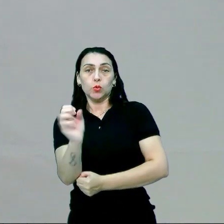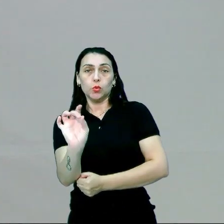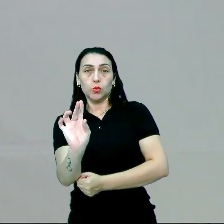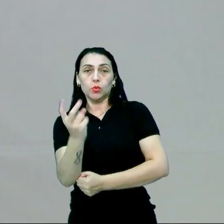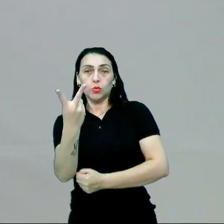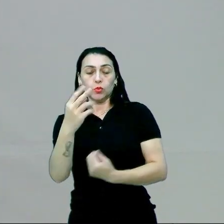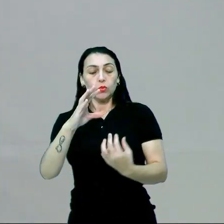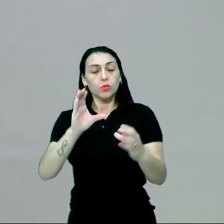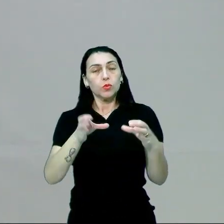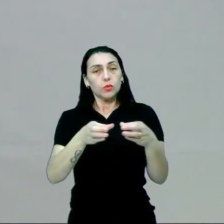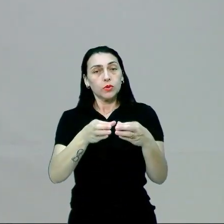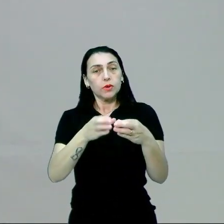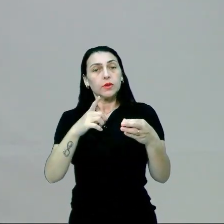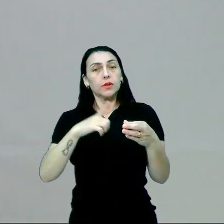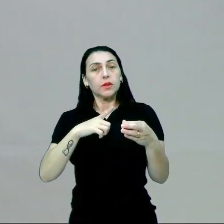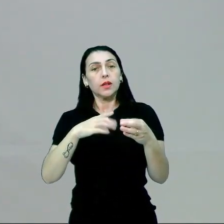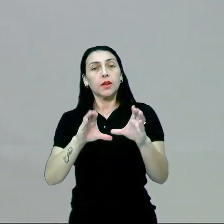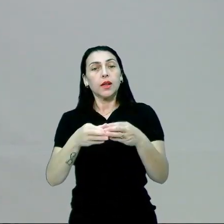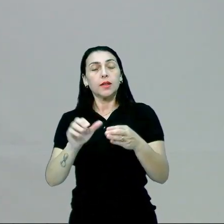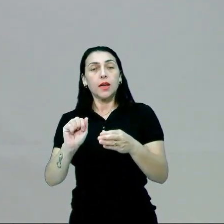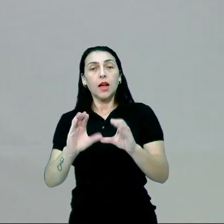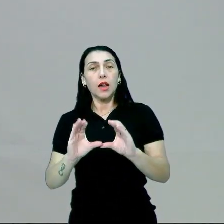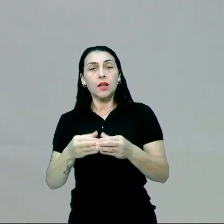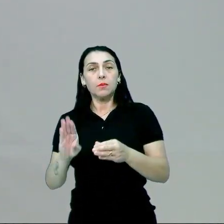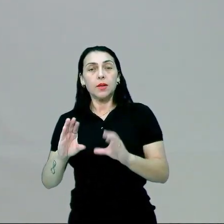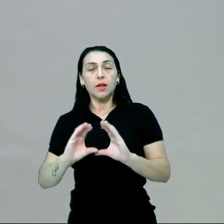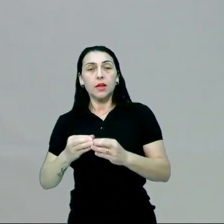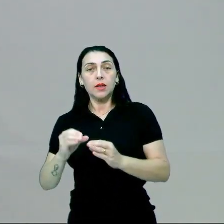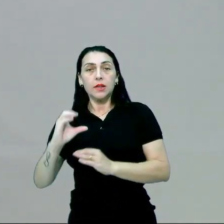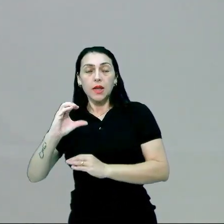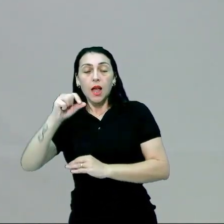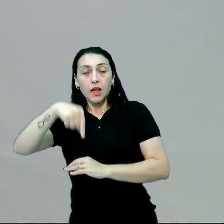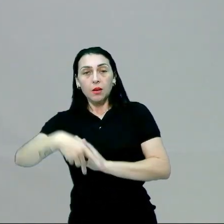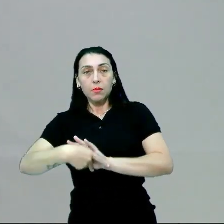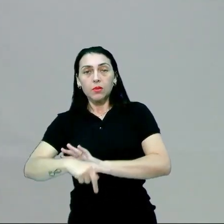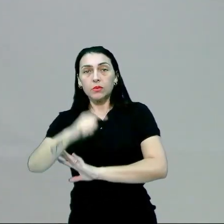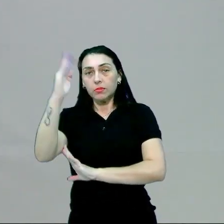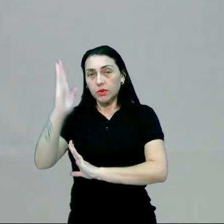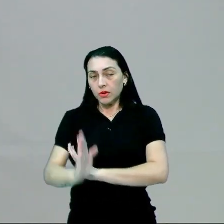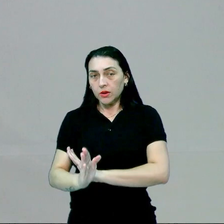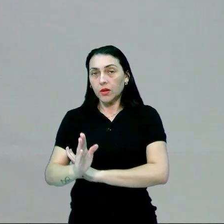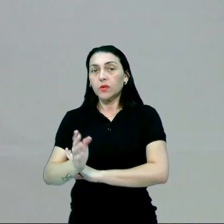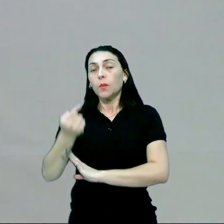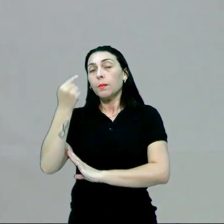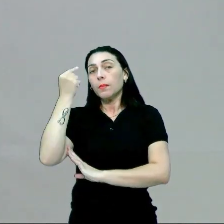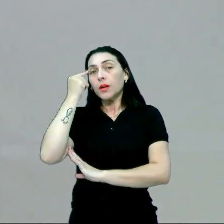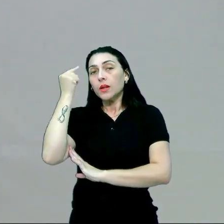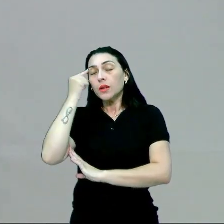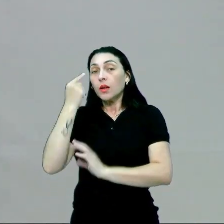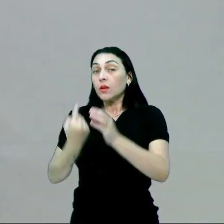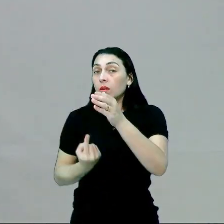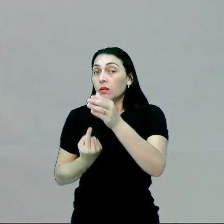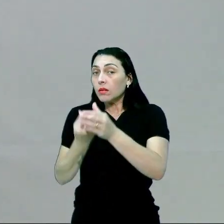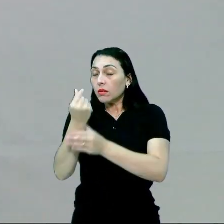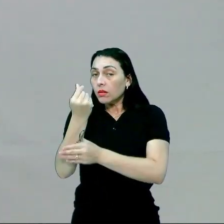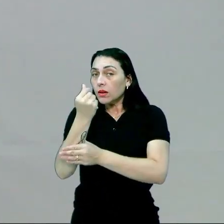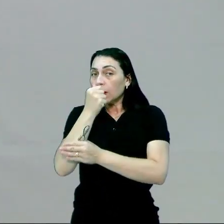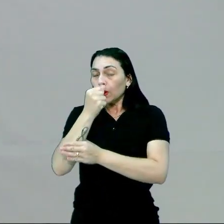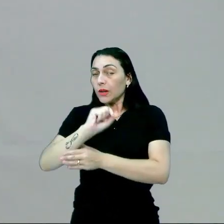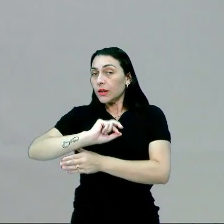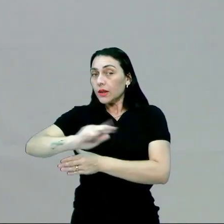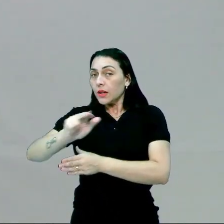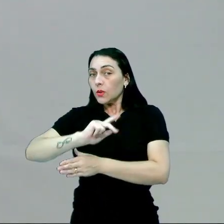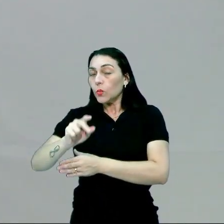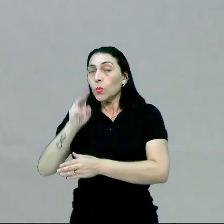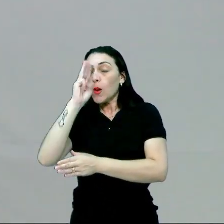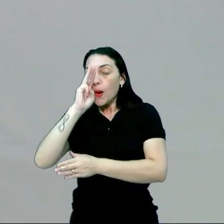aqui no Brasil a gente tem classe A, classe B, classe C, e isso é decorrente de uma visão do capitalismo que não é a visão